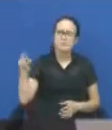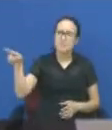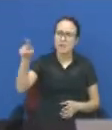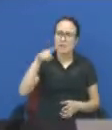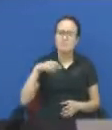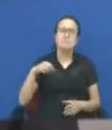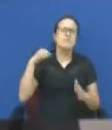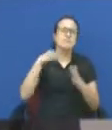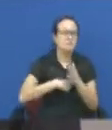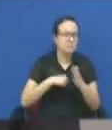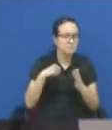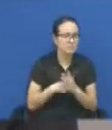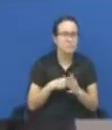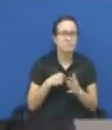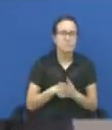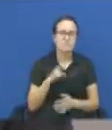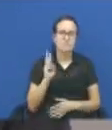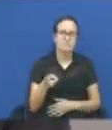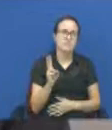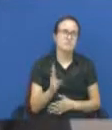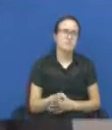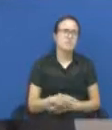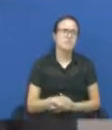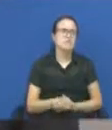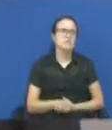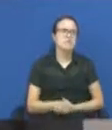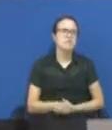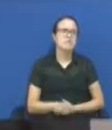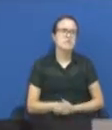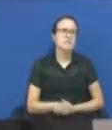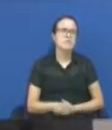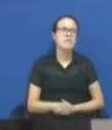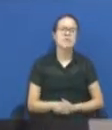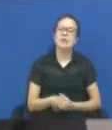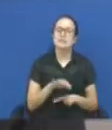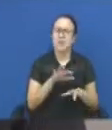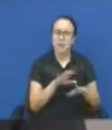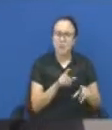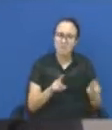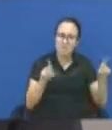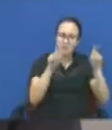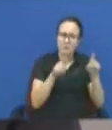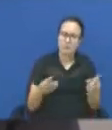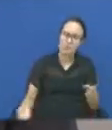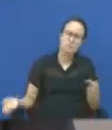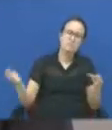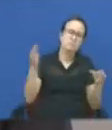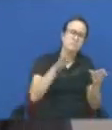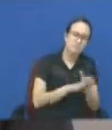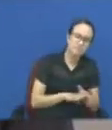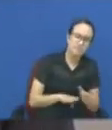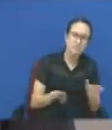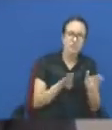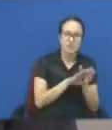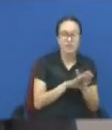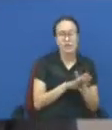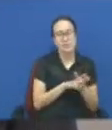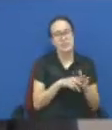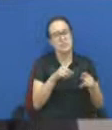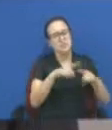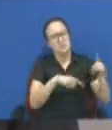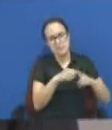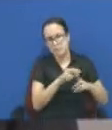no nosso município, concretamente, né? Trazendo já os computadores, todos os instrumentos necessários para o